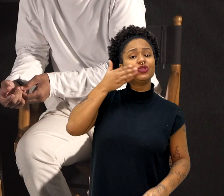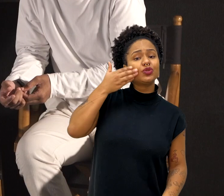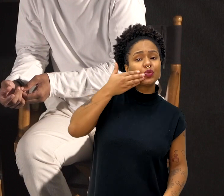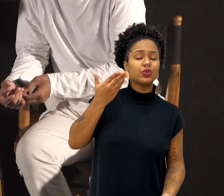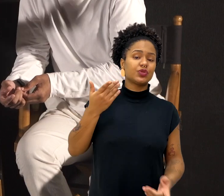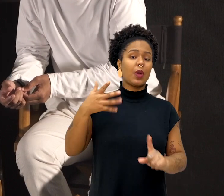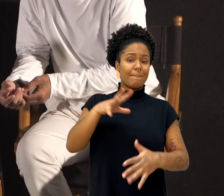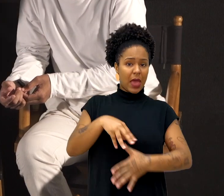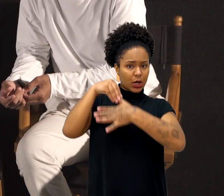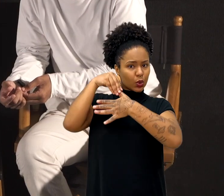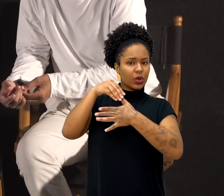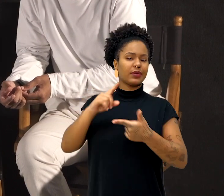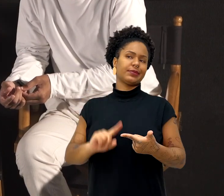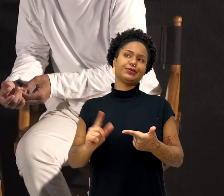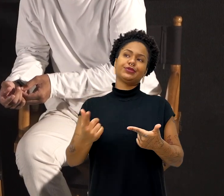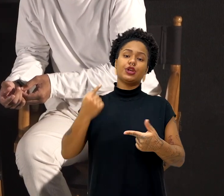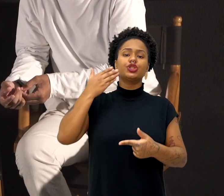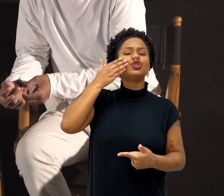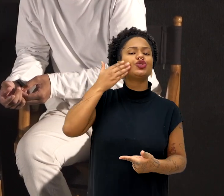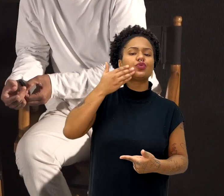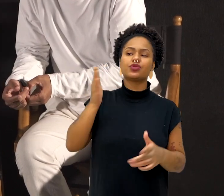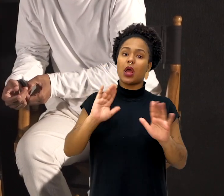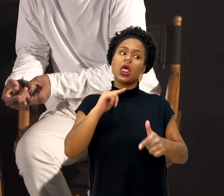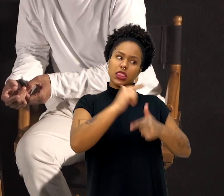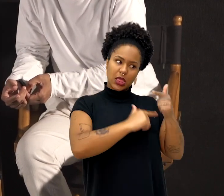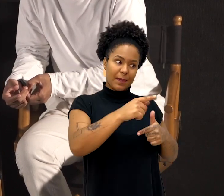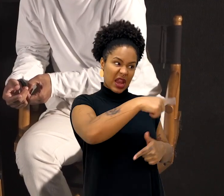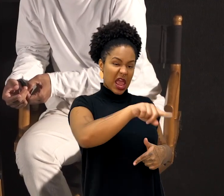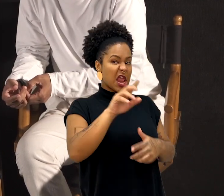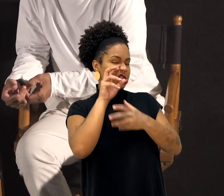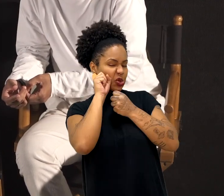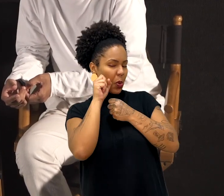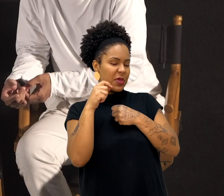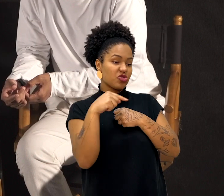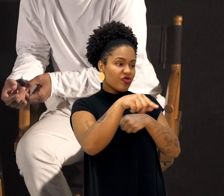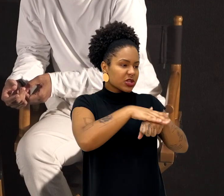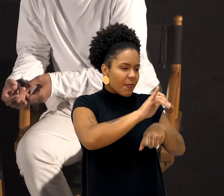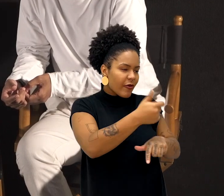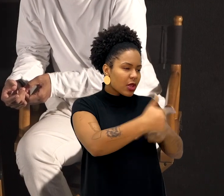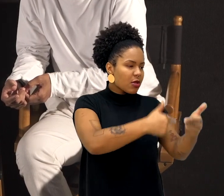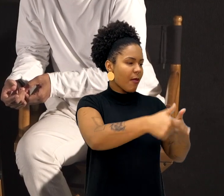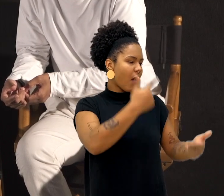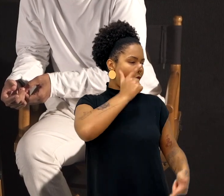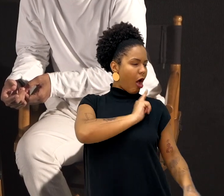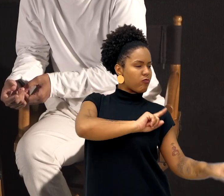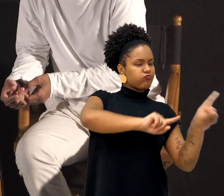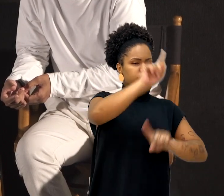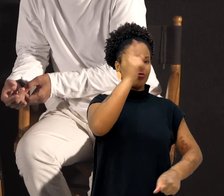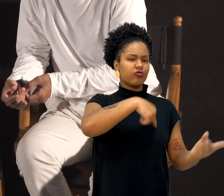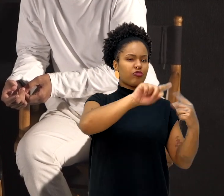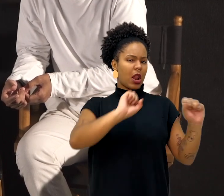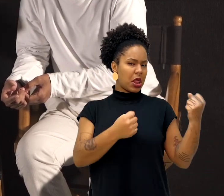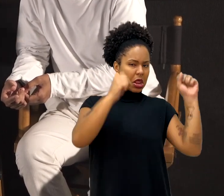discurso meritocrático, esse discurso de trabalho enquanto eles dormem, e logo terá um burnout, tá? Não trabalhe enquanto eles